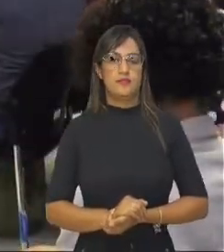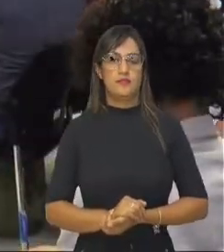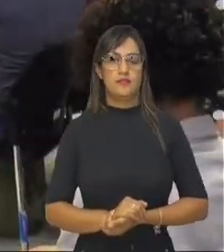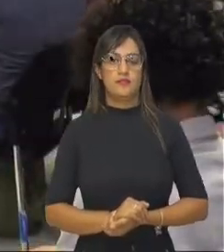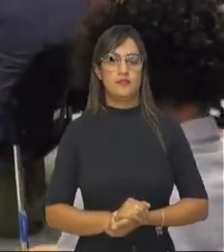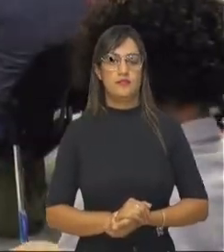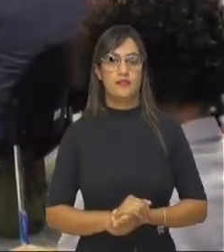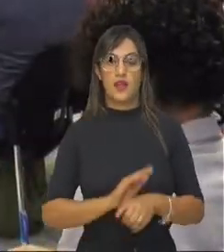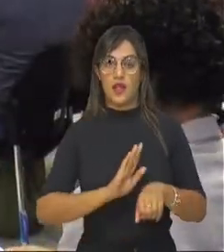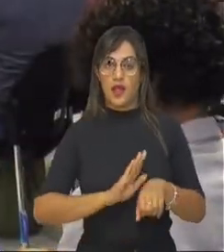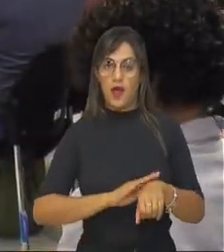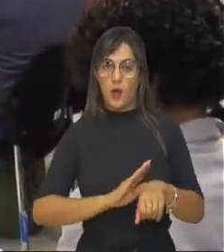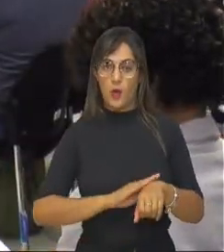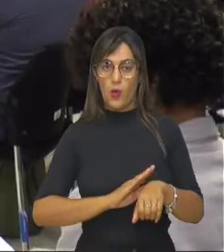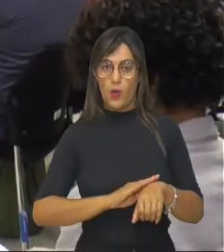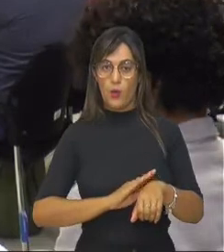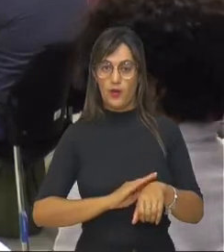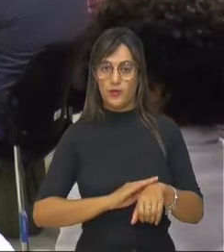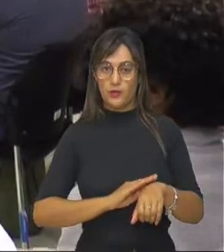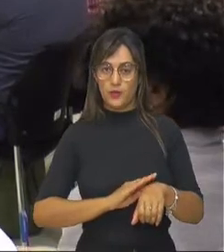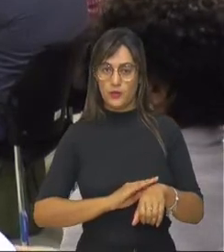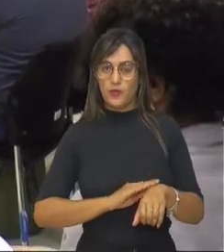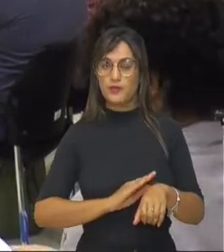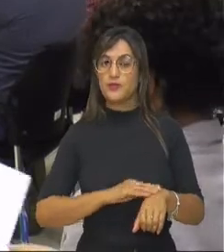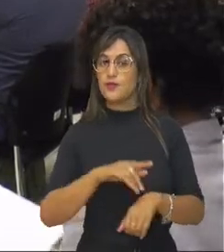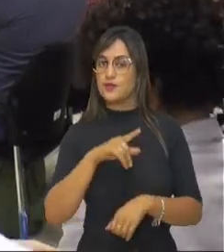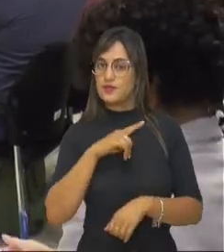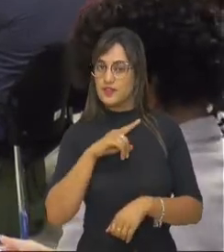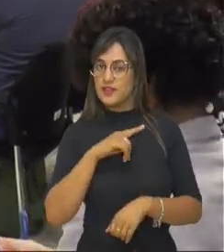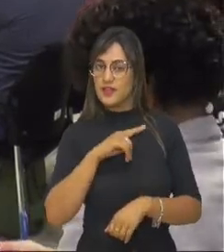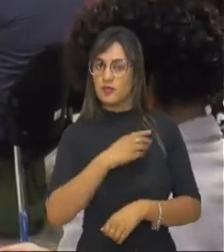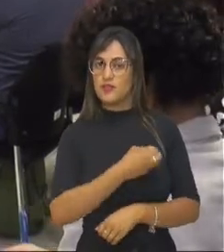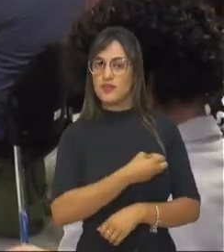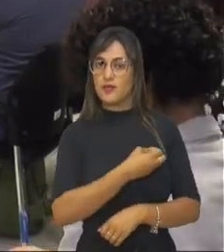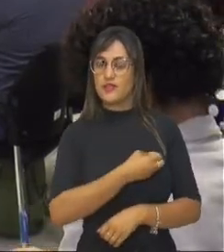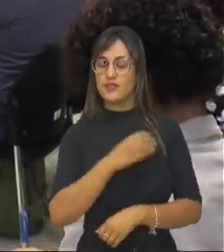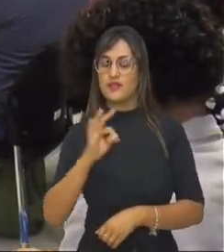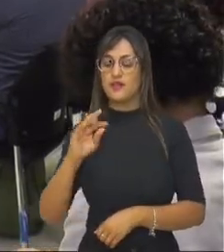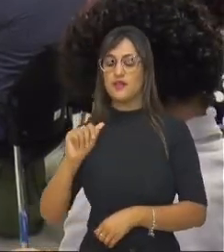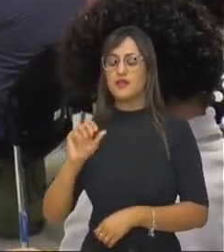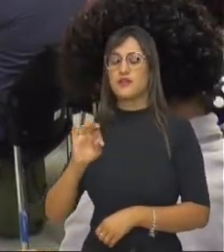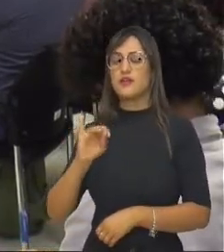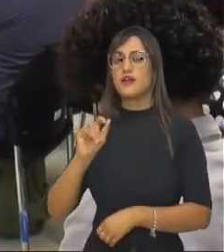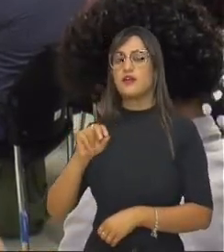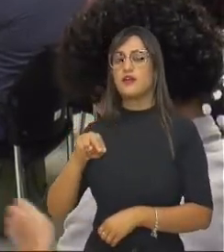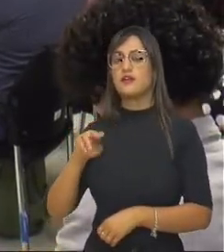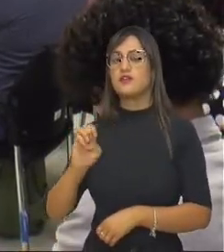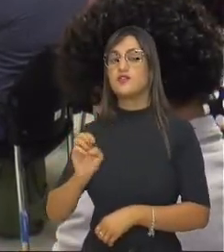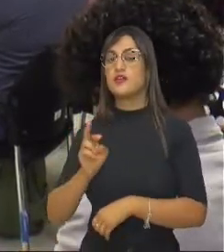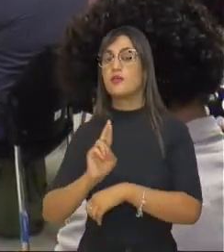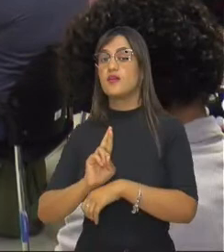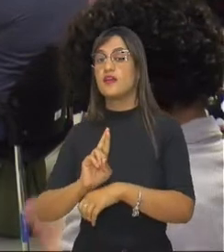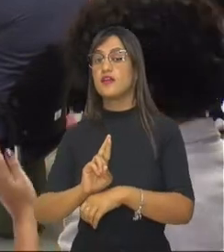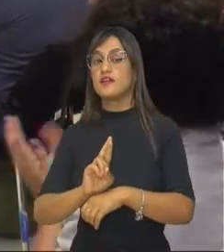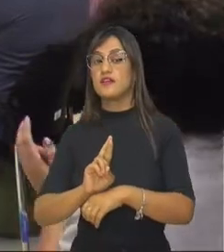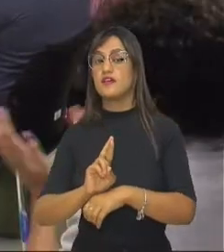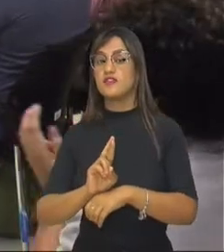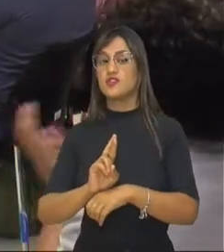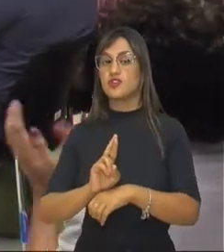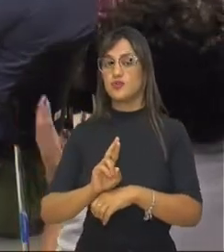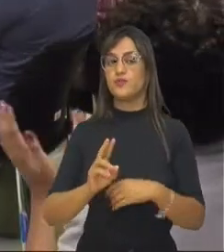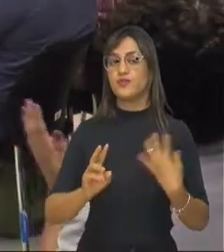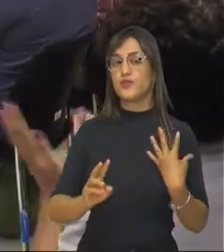Dentro de alguns instantes, nós contaremos também com a presença de Tatiane Araújo, representante da Rede Trans Brasil. Aplausos.